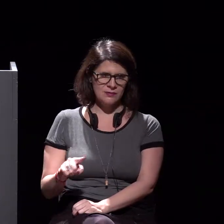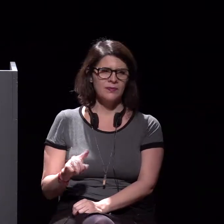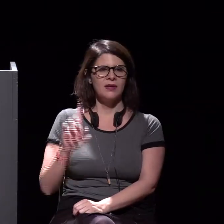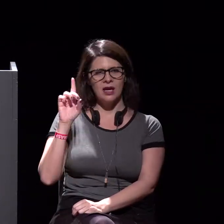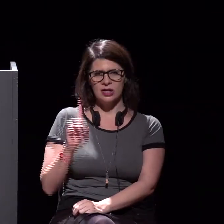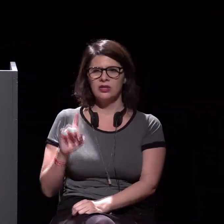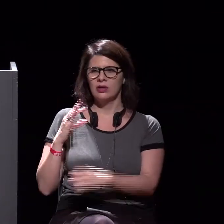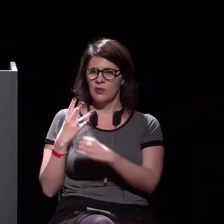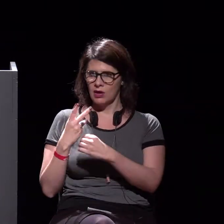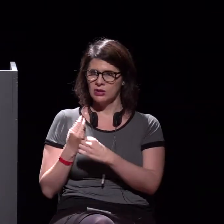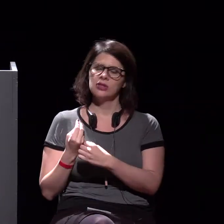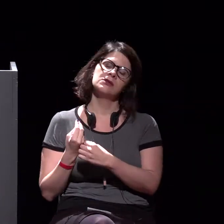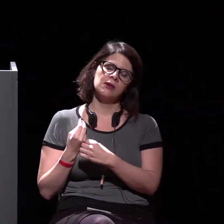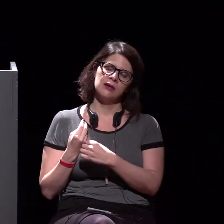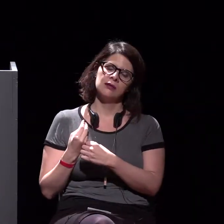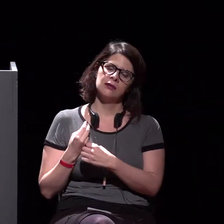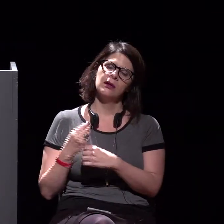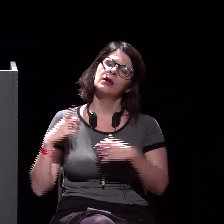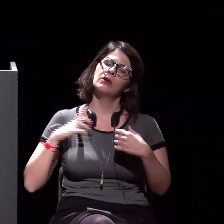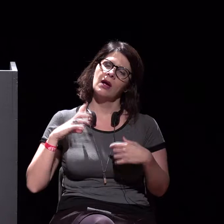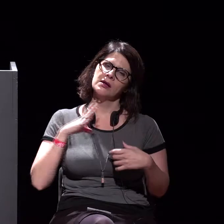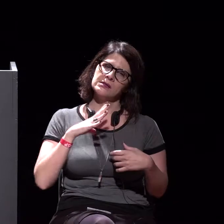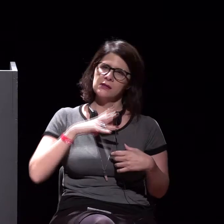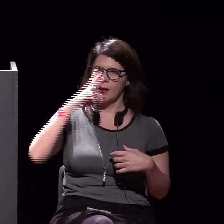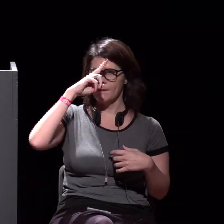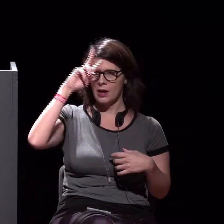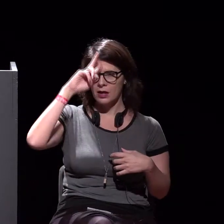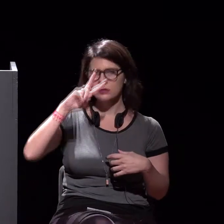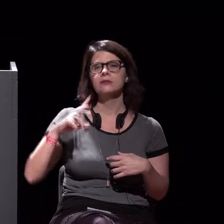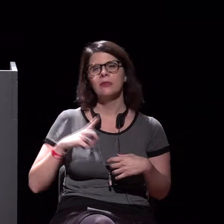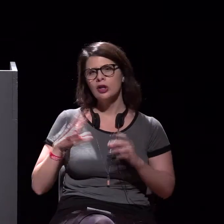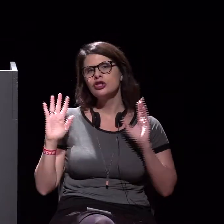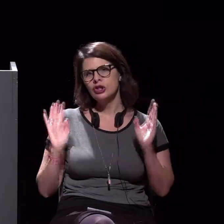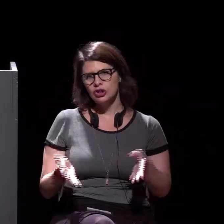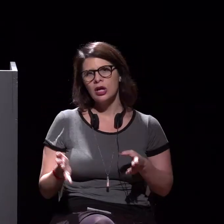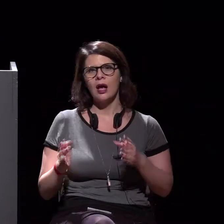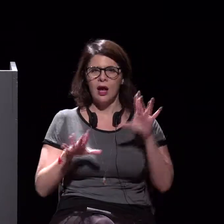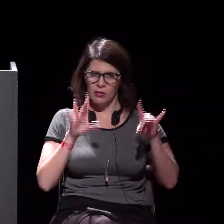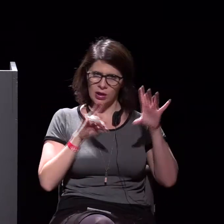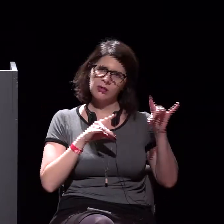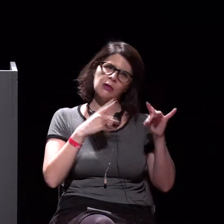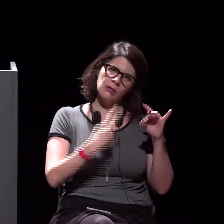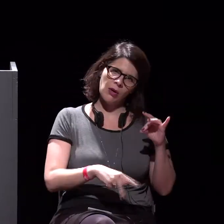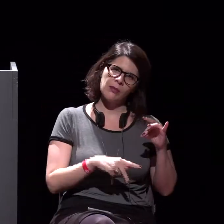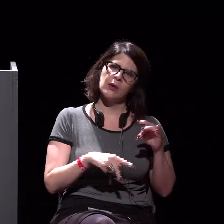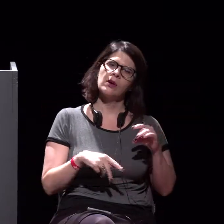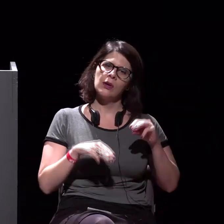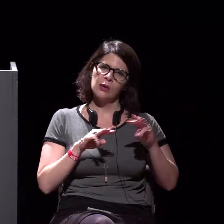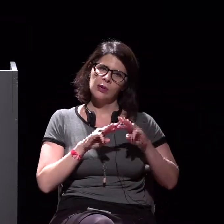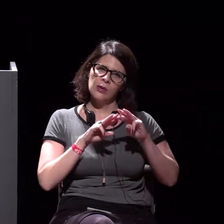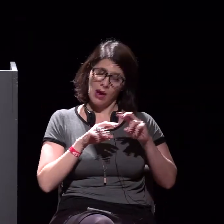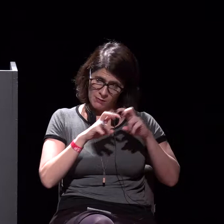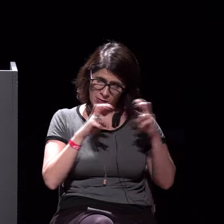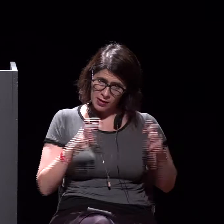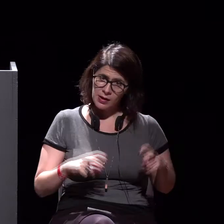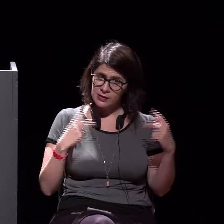Jumex, na Cidade do México. Ela já ocupou cargos curatoriais no Museu de Arte de São Paulo, no Museu Tamayo,